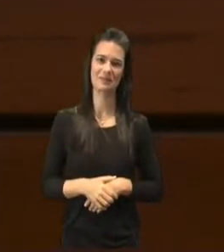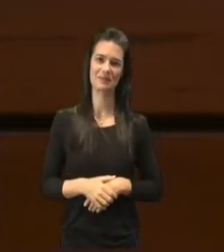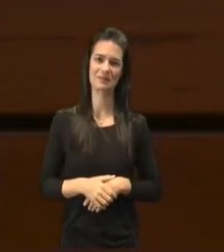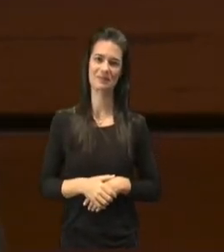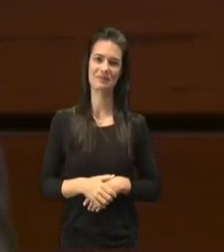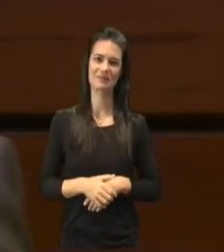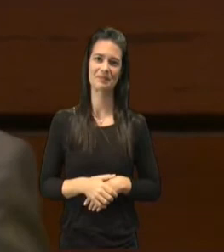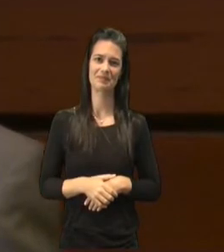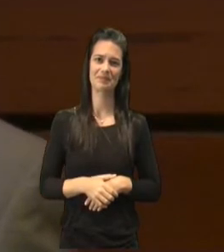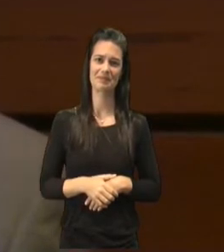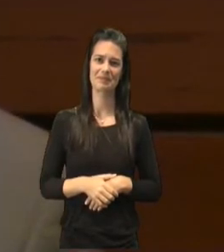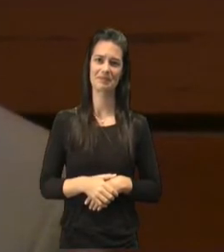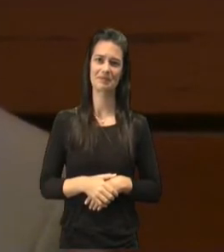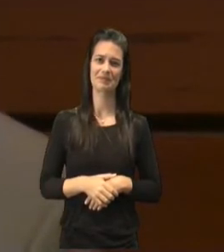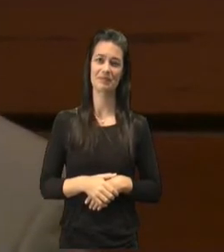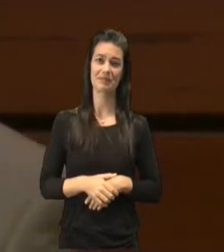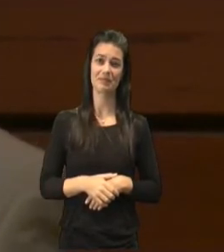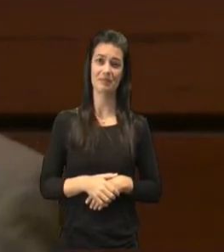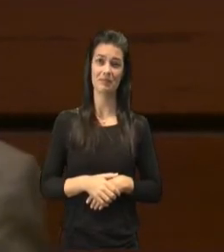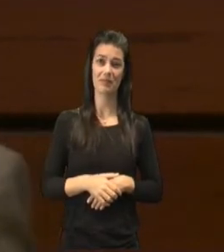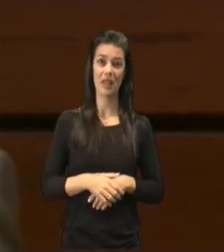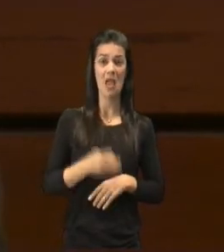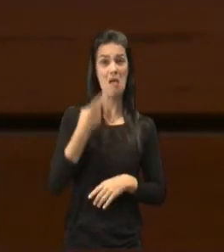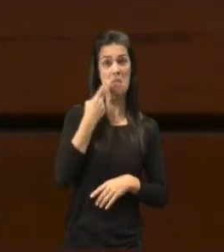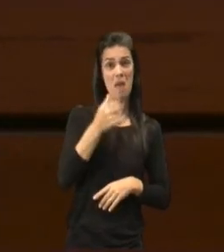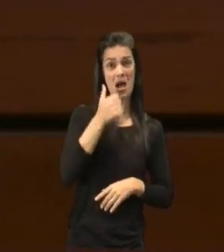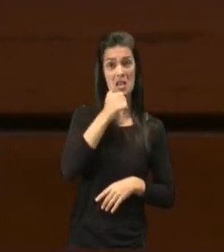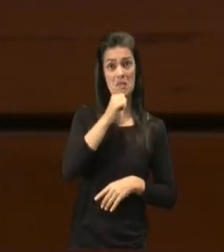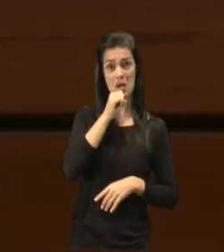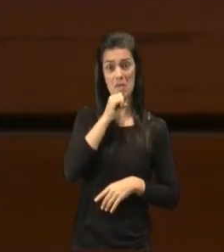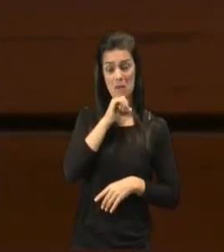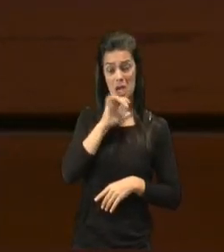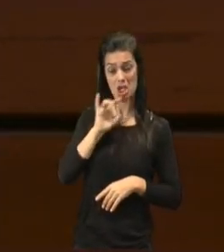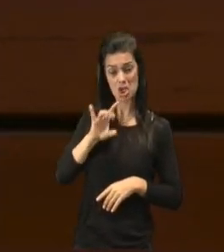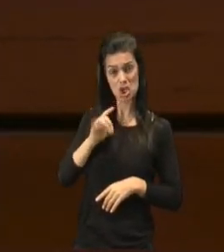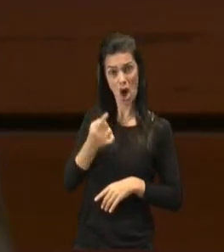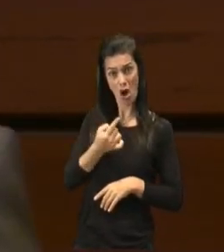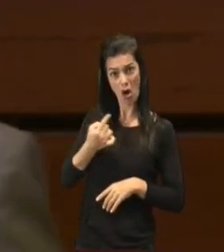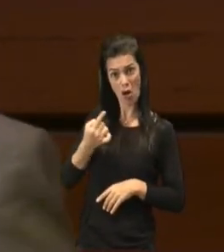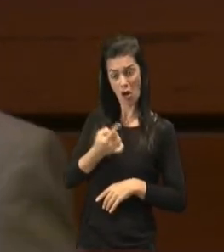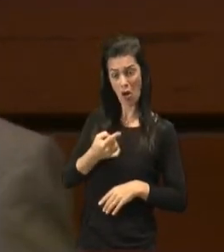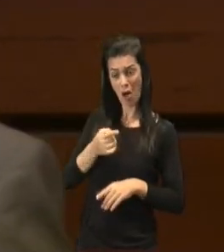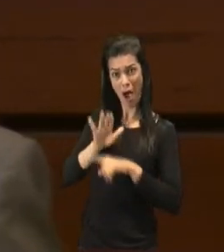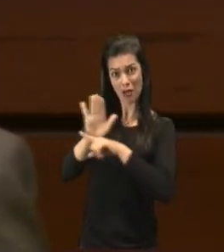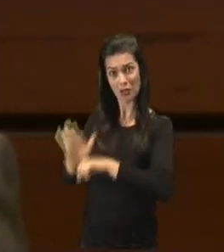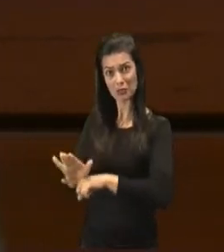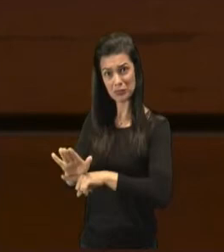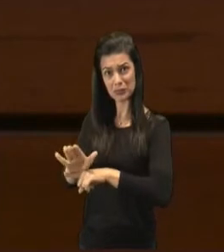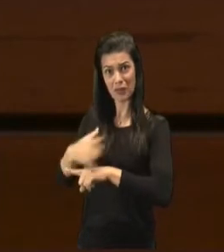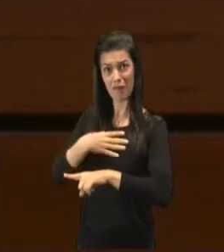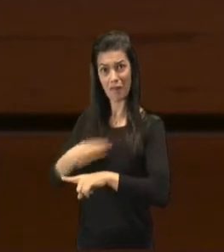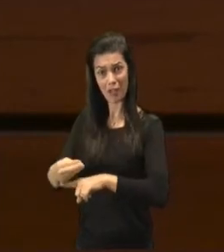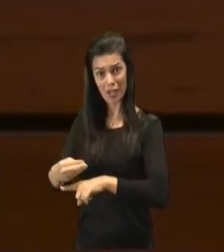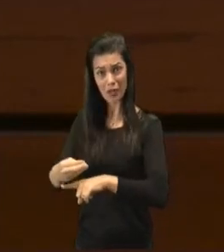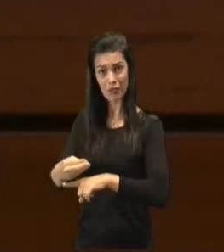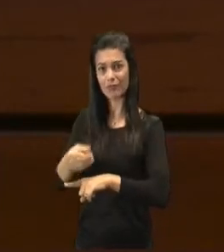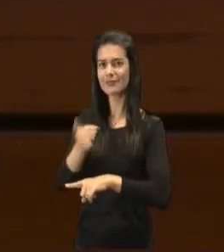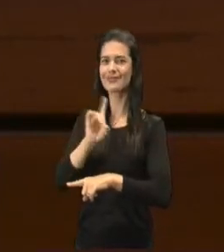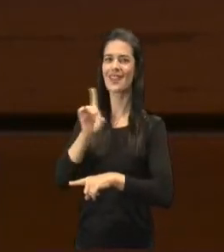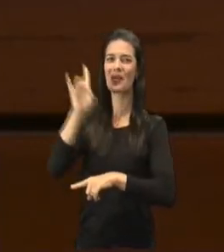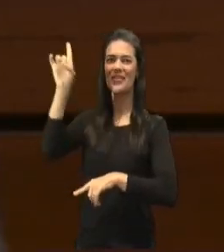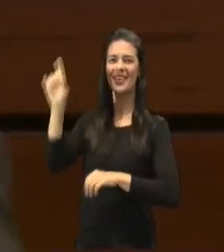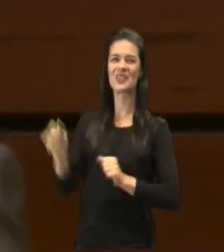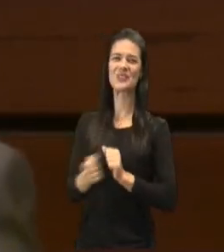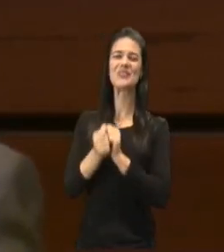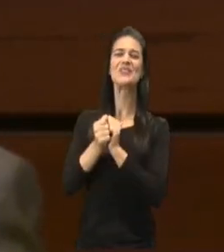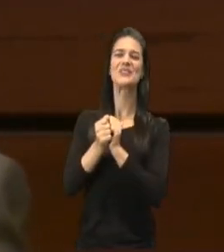Nós não estamos sozinhos na condução dos nossos filhos. O Senhor prometeu estar conosco. Nós temos as